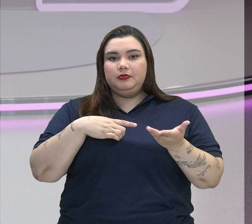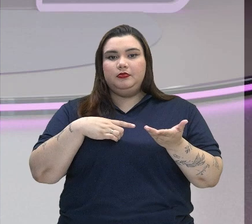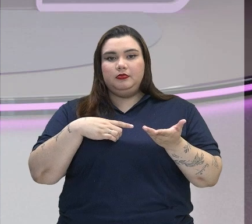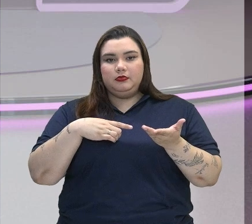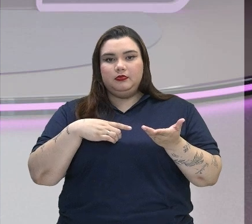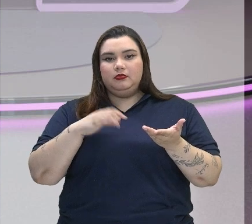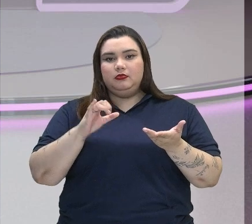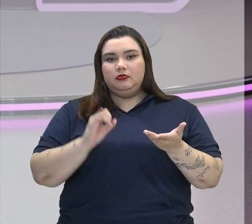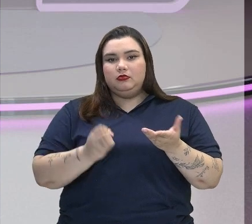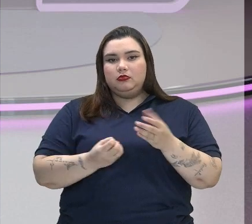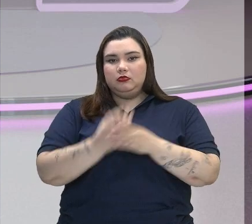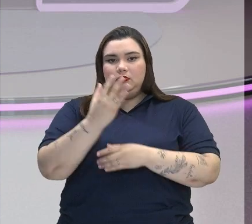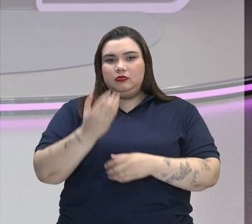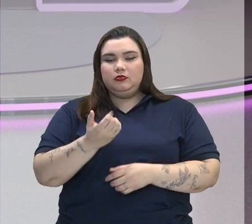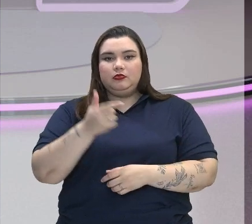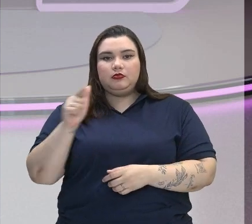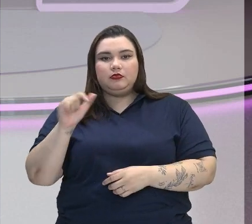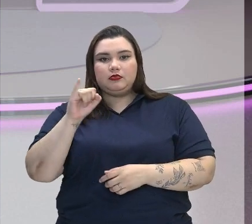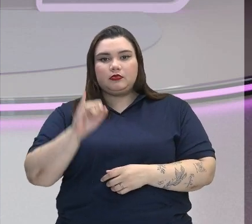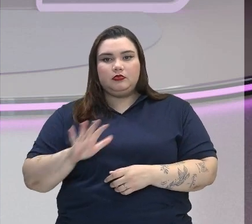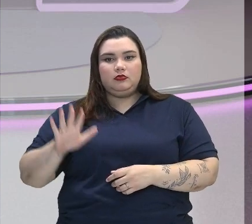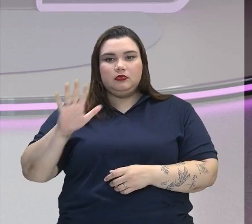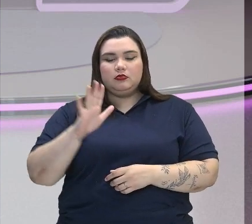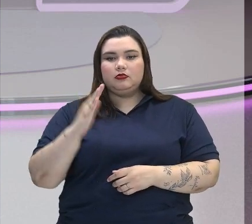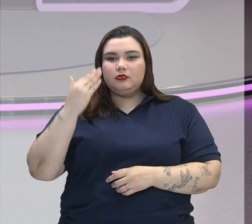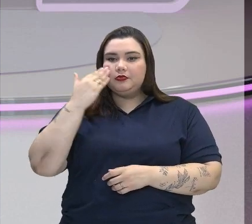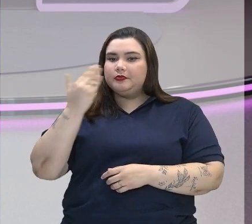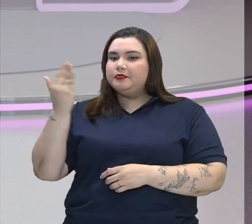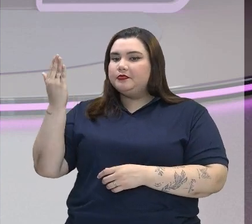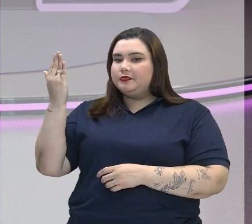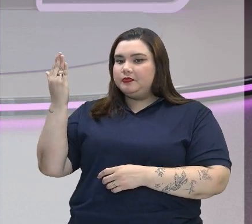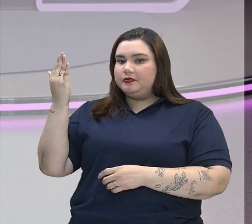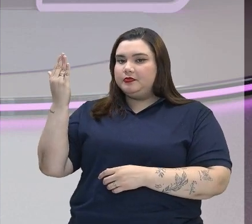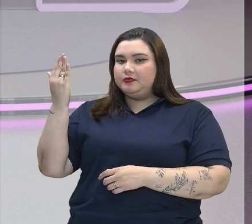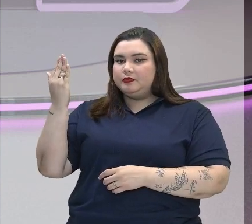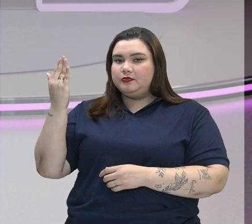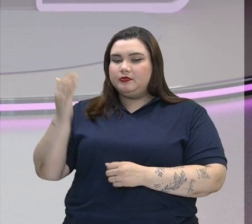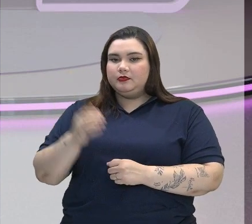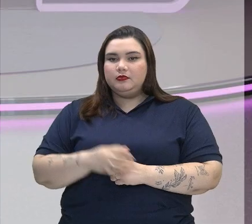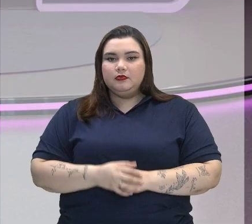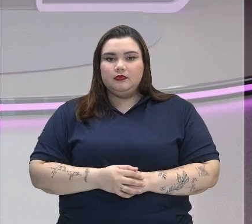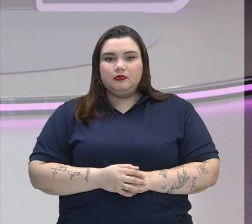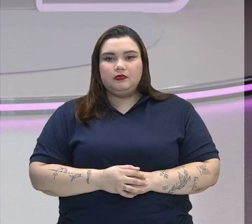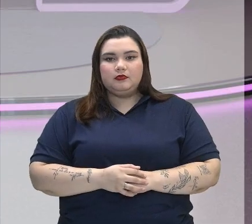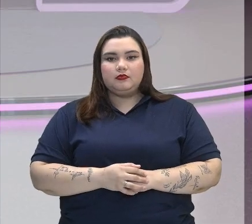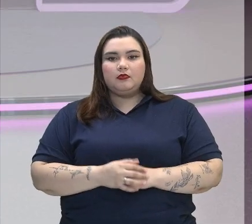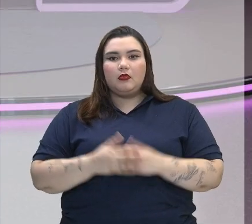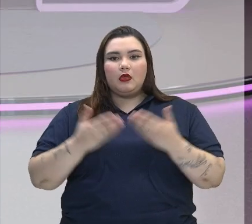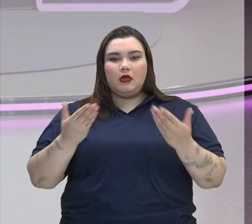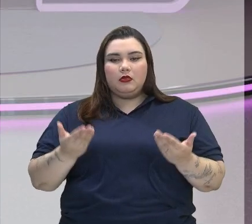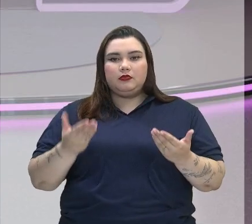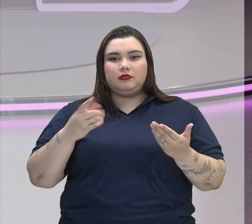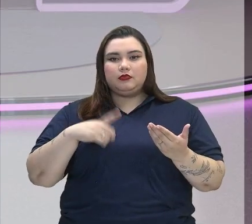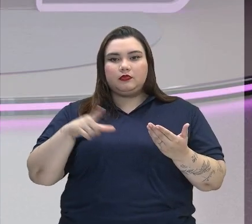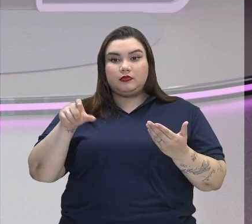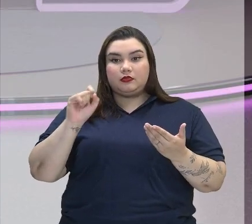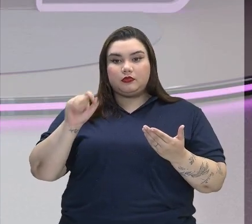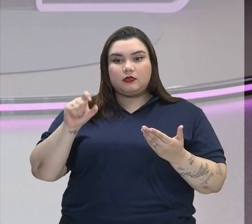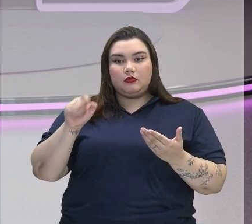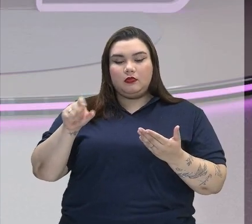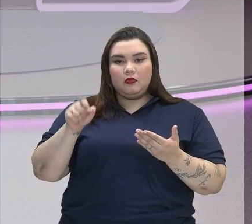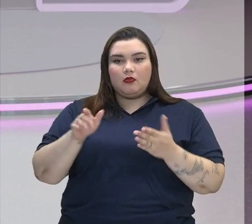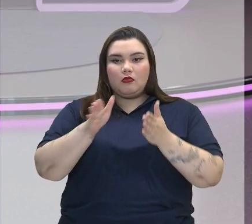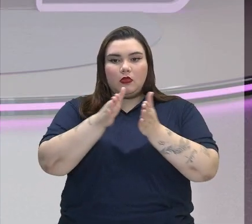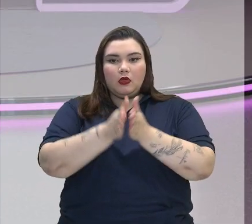vai gerar um outro retângulo. Observem aqui na imagem, acompanhem comigo. Certo? Um outro retângulo, que é aquele azul. Da mesma